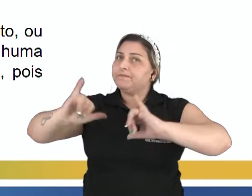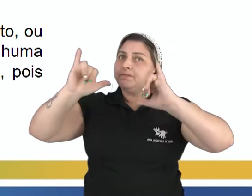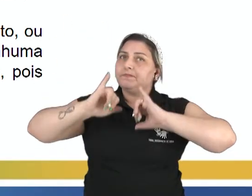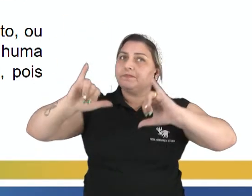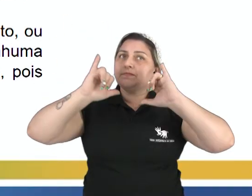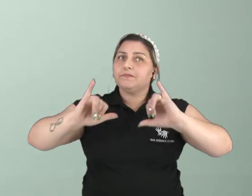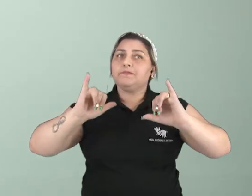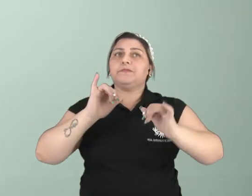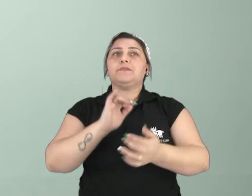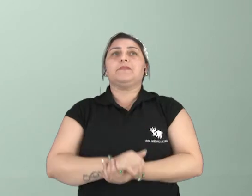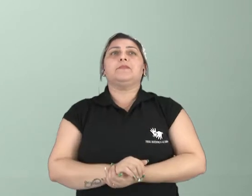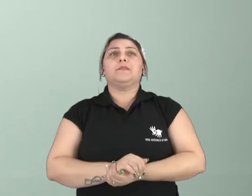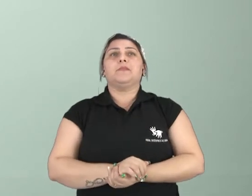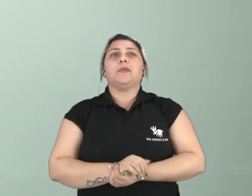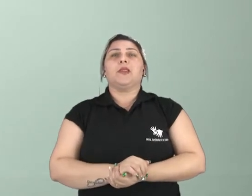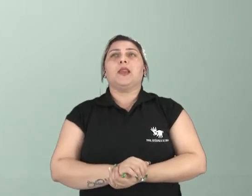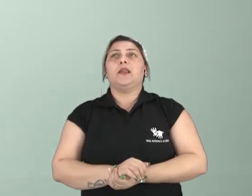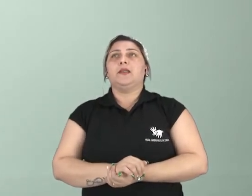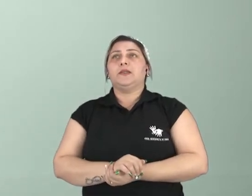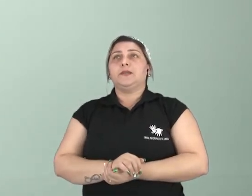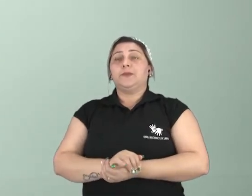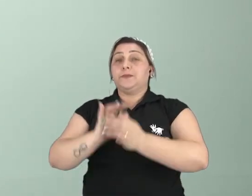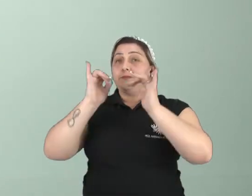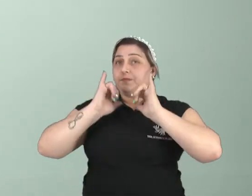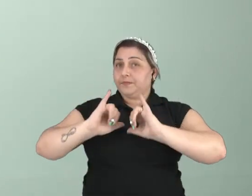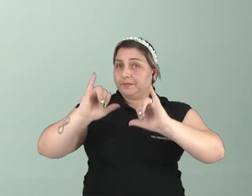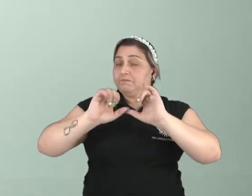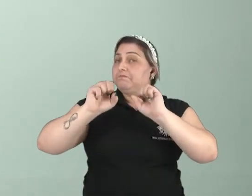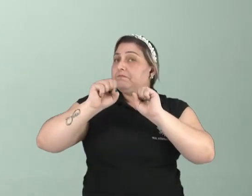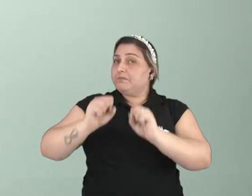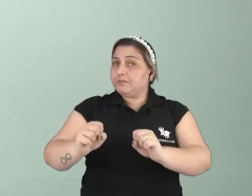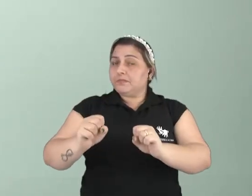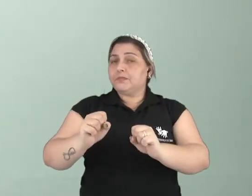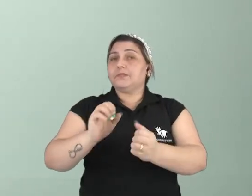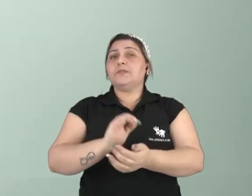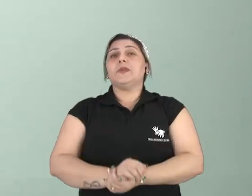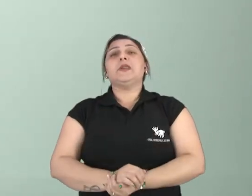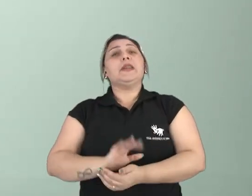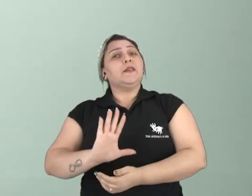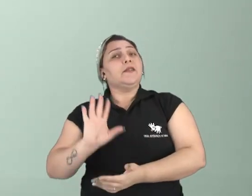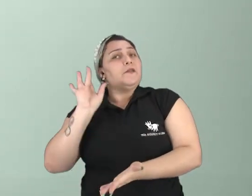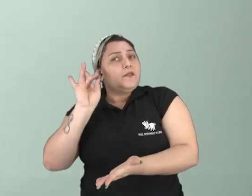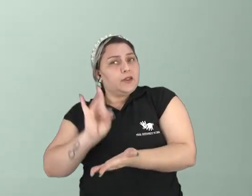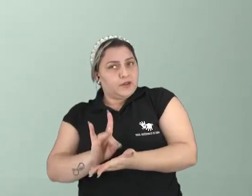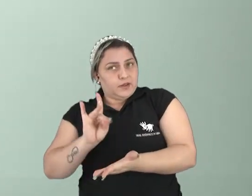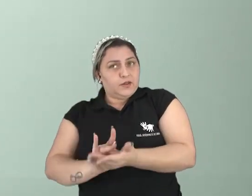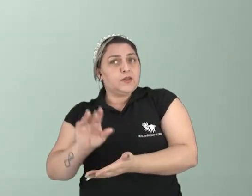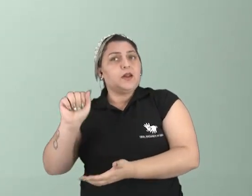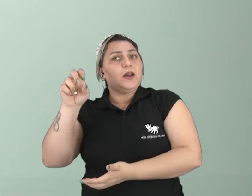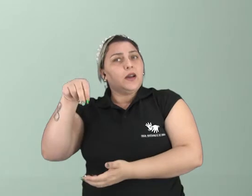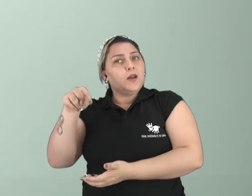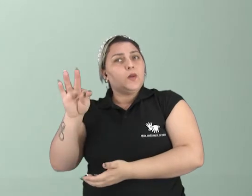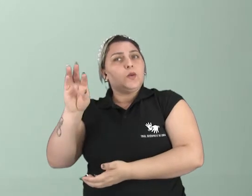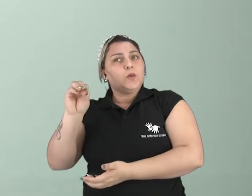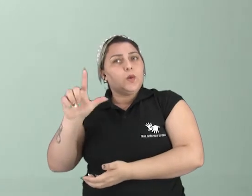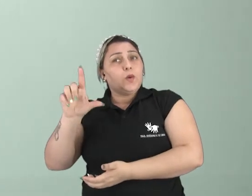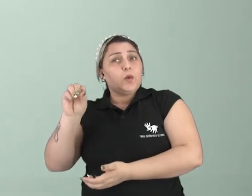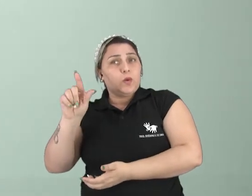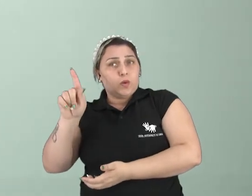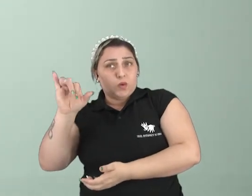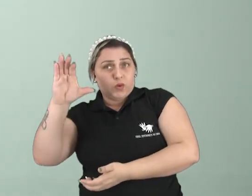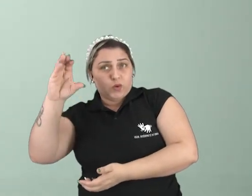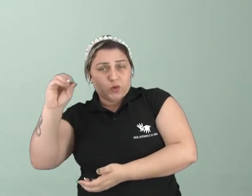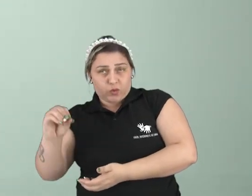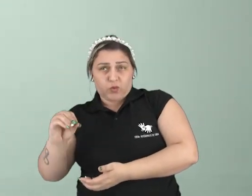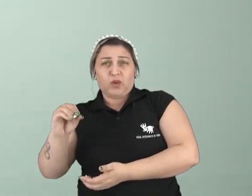né? Sobre aquele fato ali. Então, a notícia, o fato pode vir daquilo que existe, que é o ontológico, do real, e